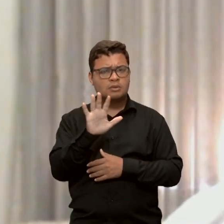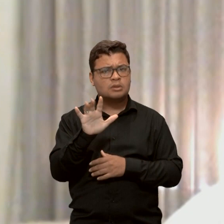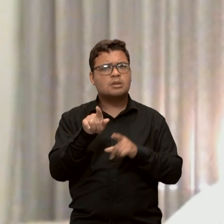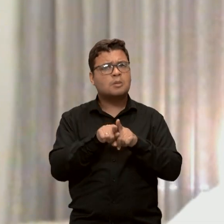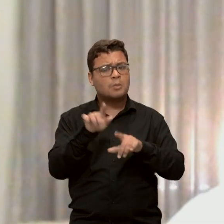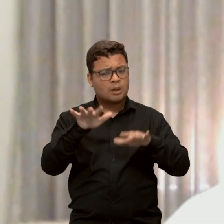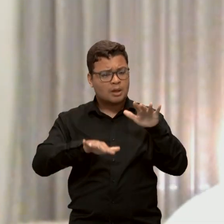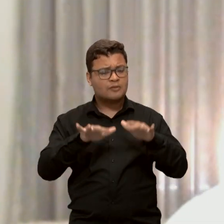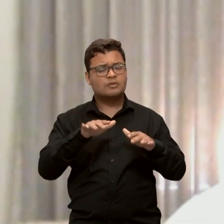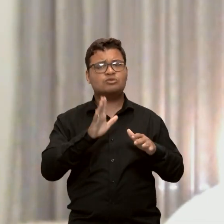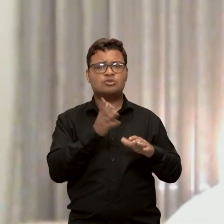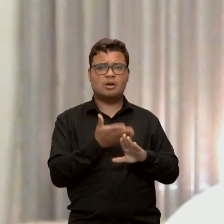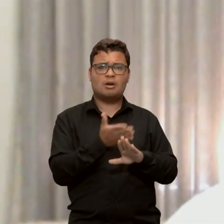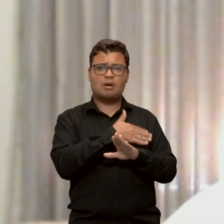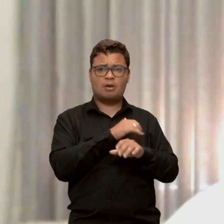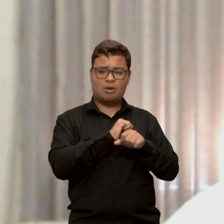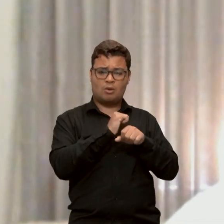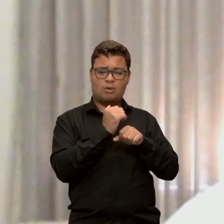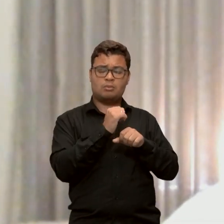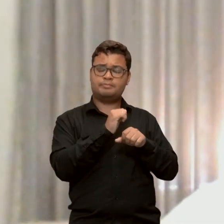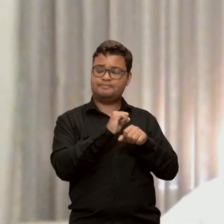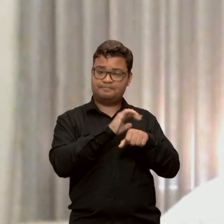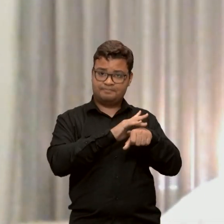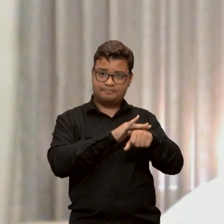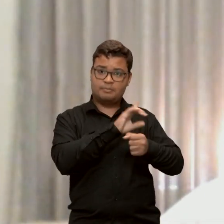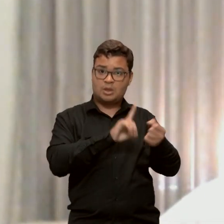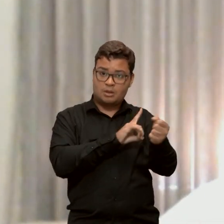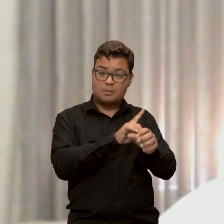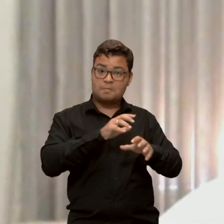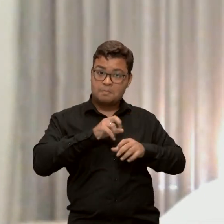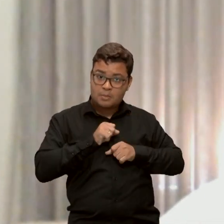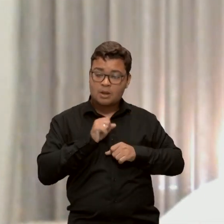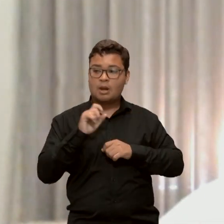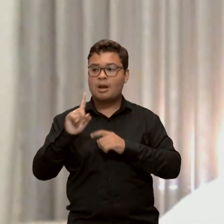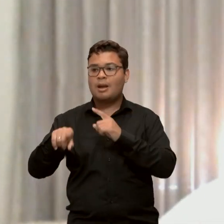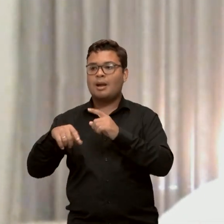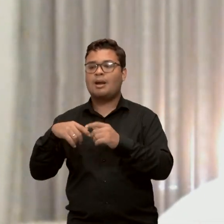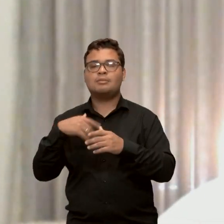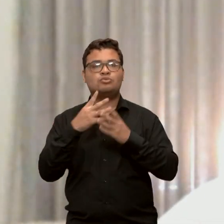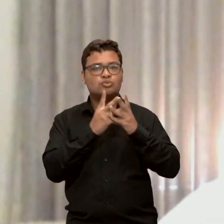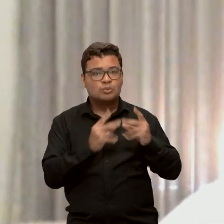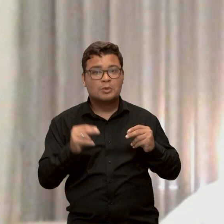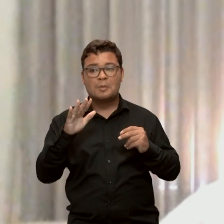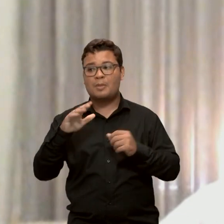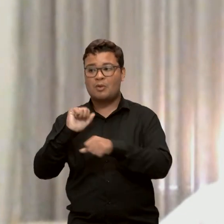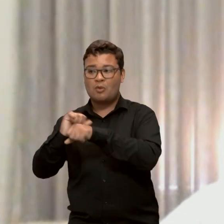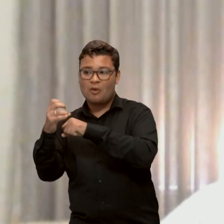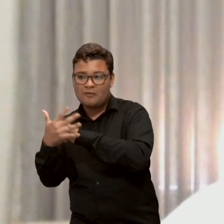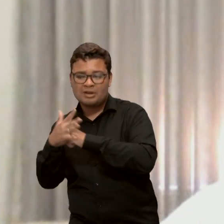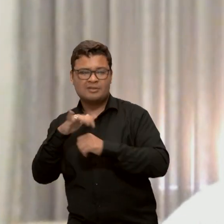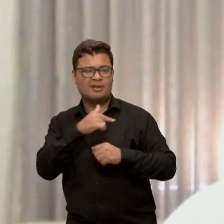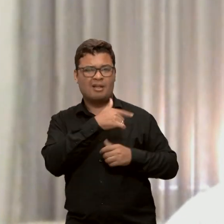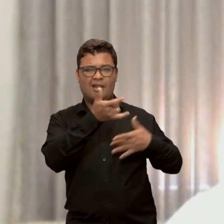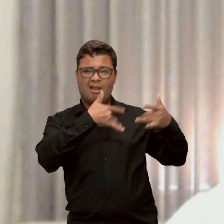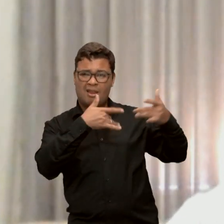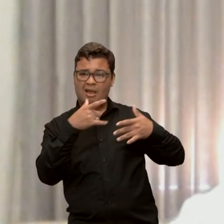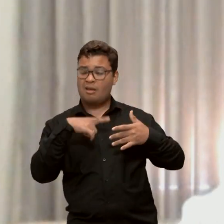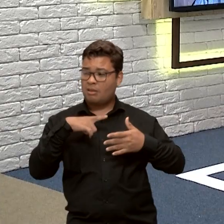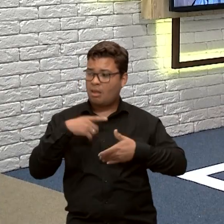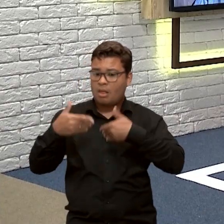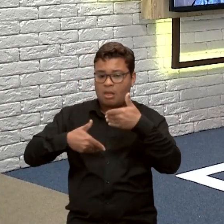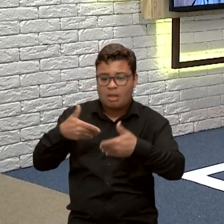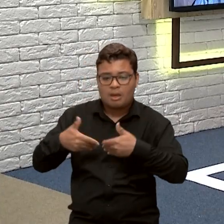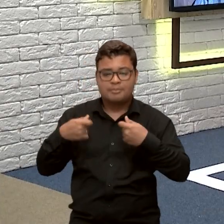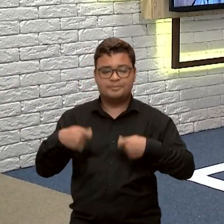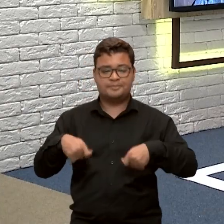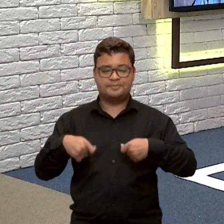dengue às vezes há 2, 3 meses atrás, ela pode manter um IgM positivo, sustentado. Então, às vezes, a gente não tem um quadro agudo das duas doenças, mas